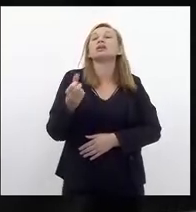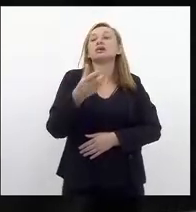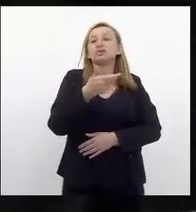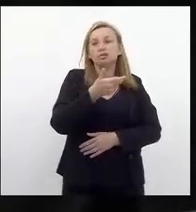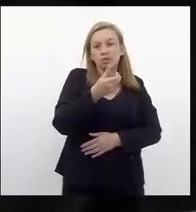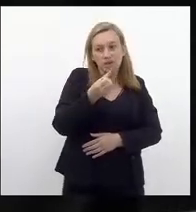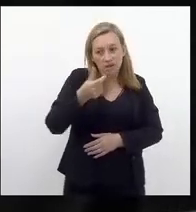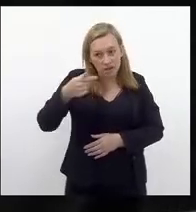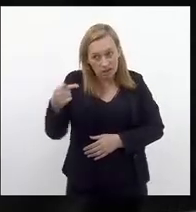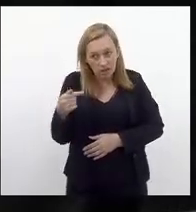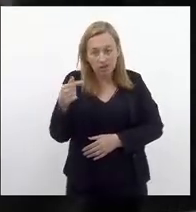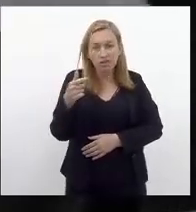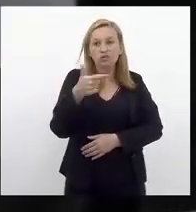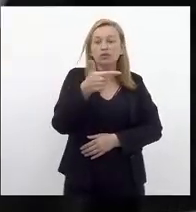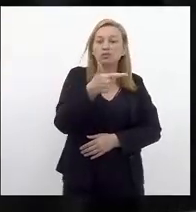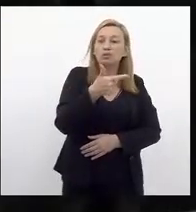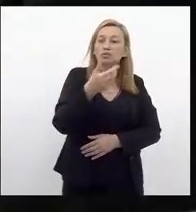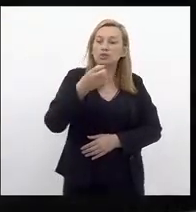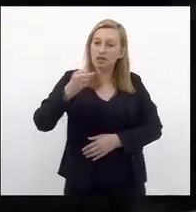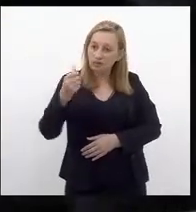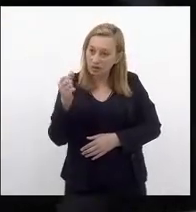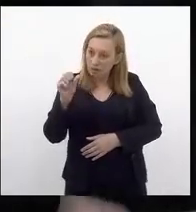216/217 224